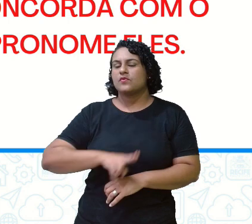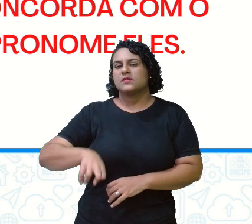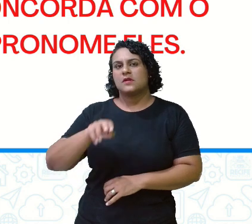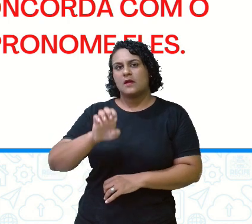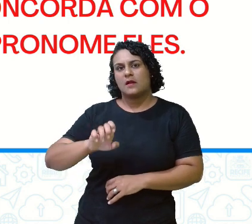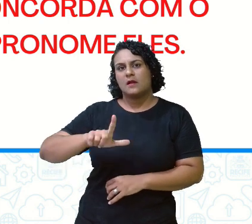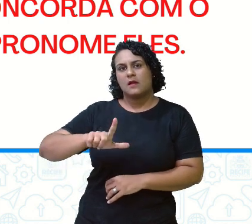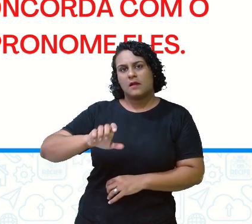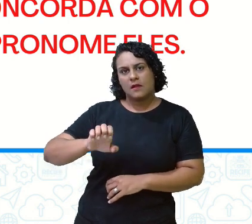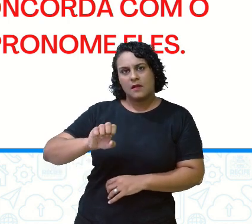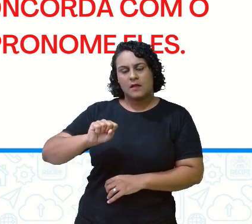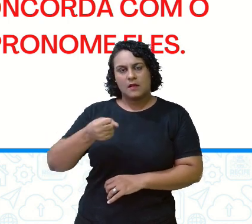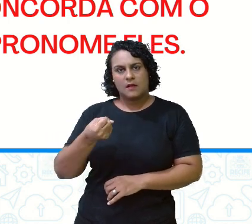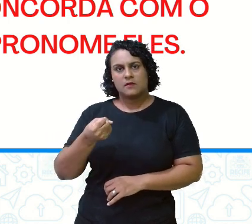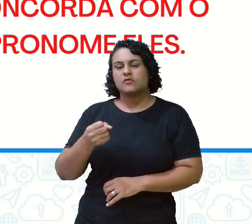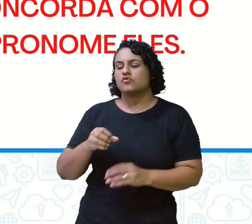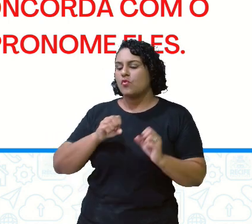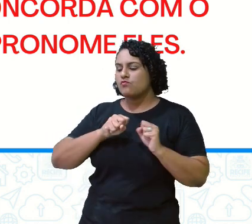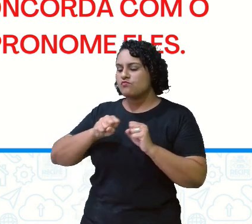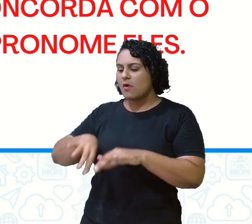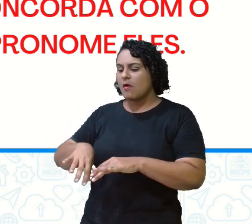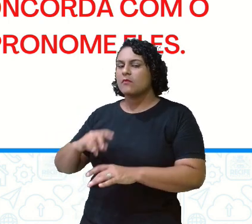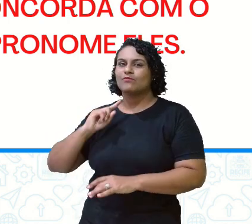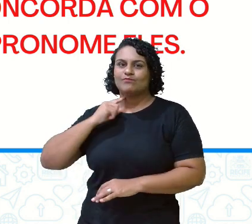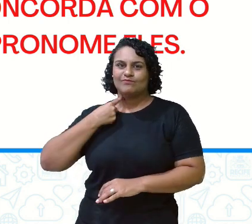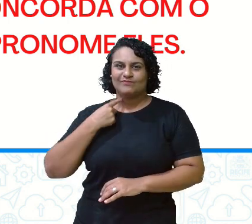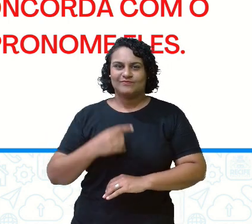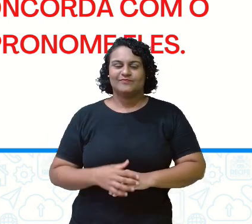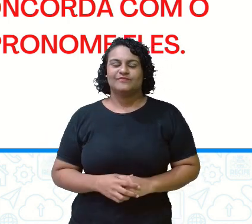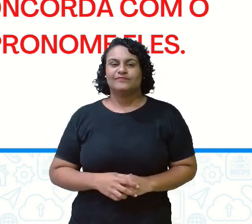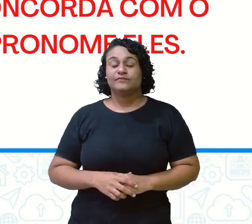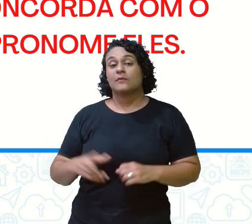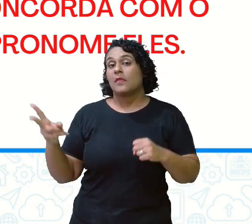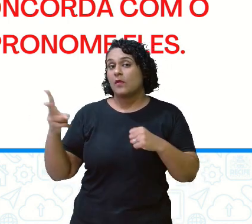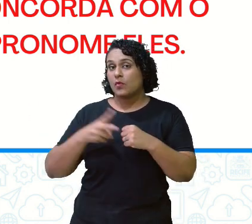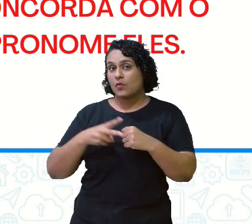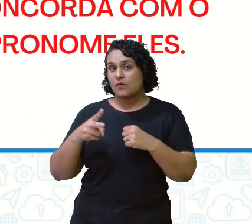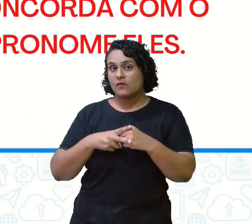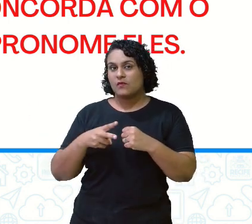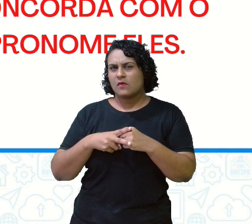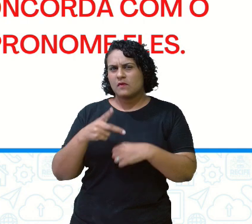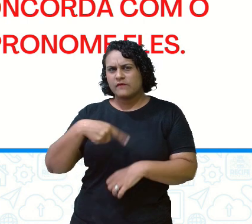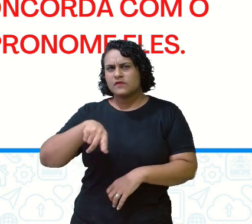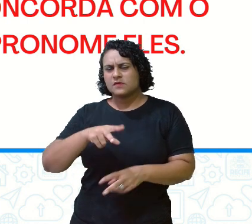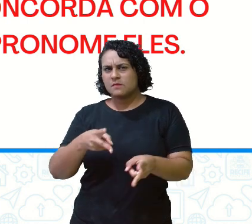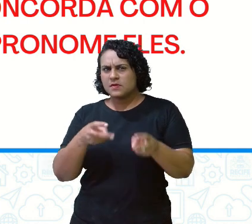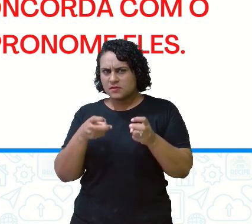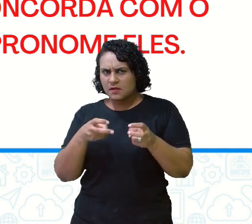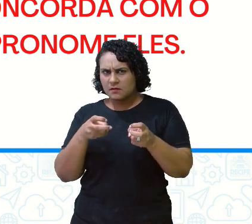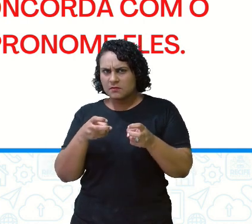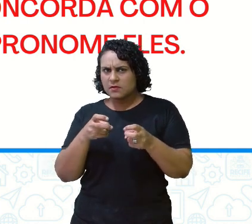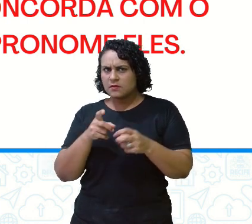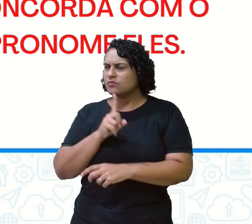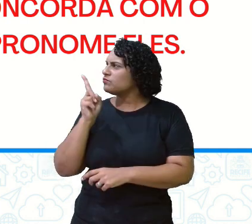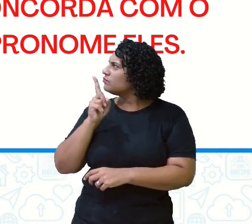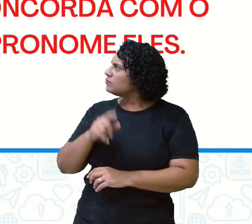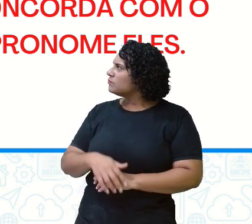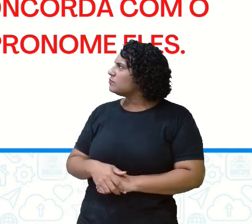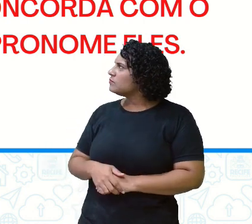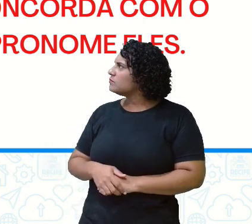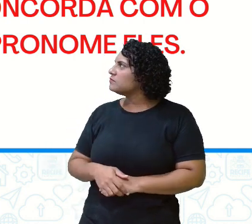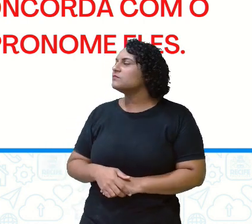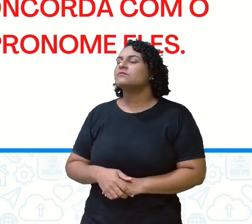Eles jogam lixo. O verbo aí, vocês já conseguiram identificar o verbo? O verbo aí